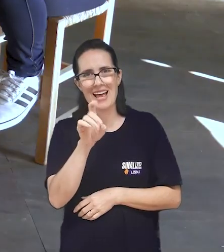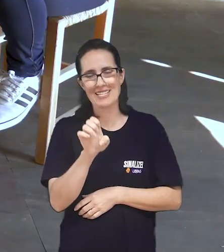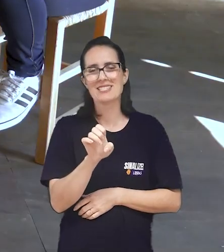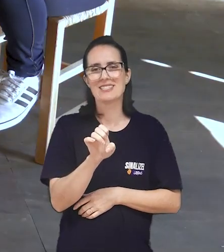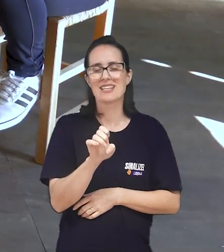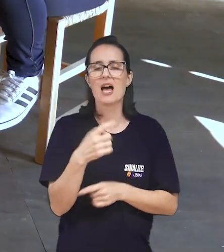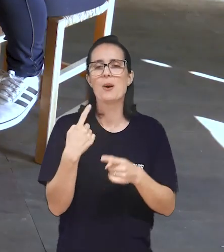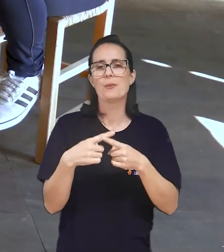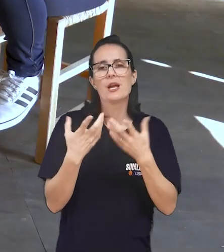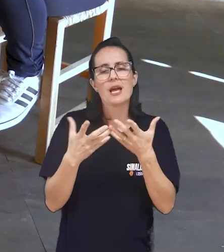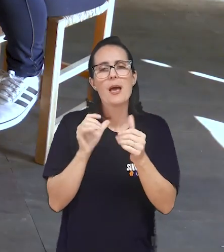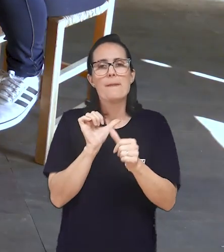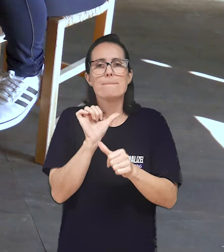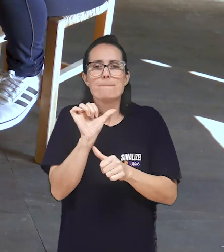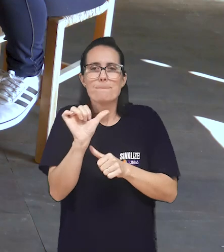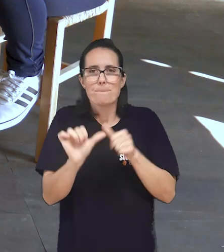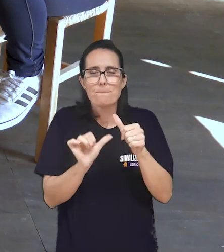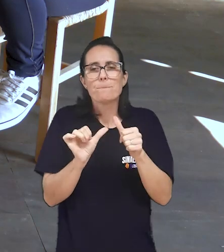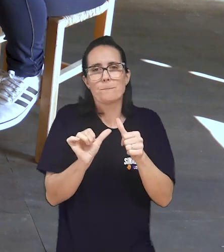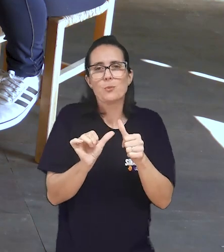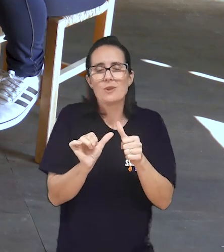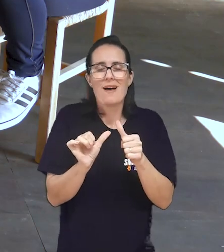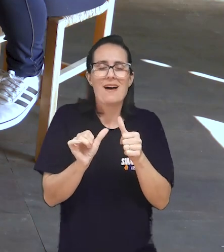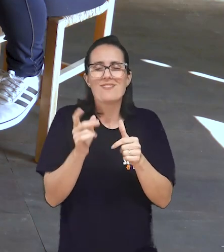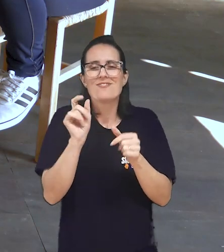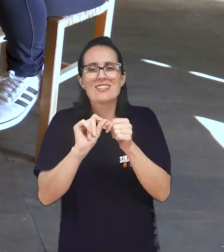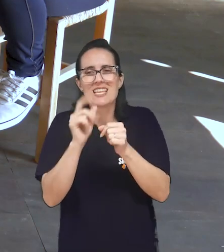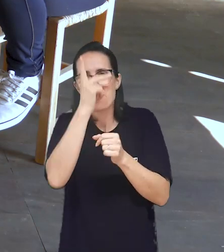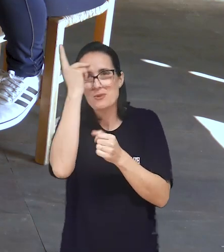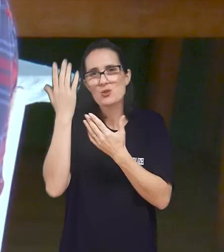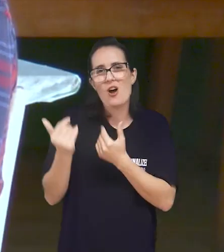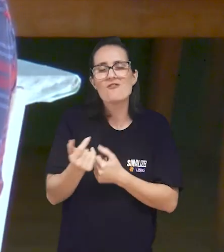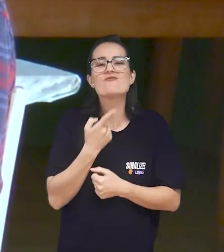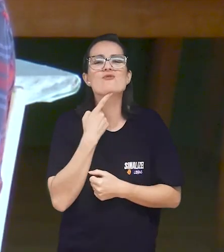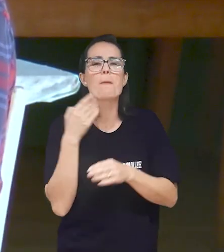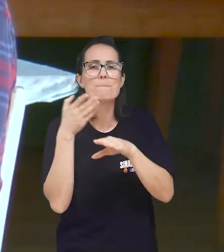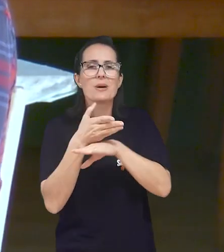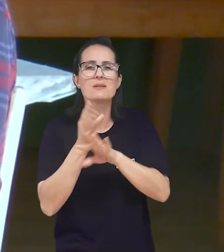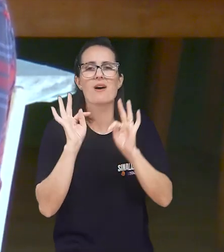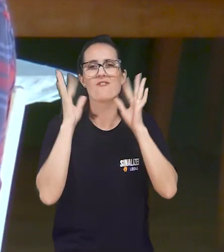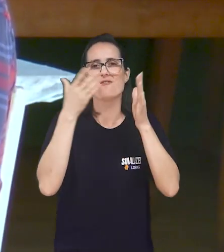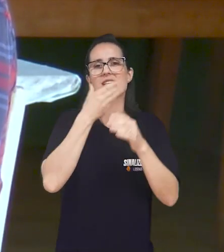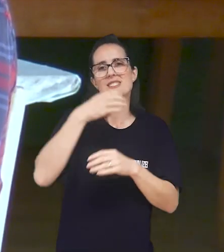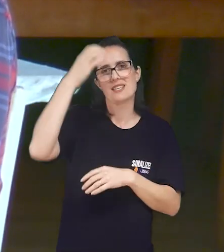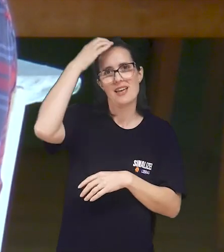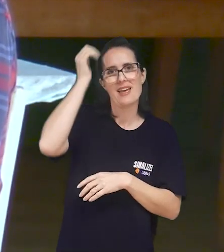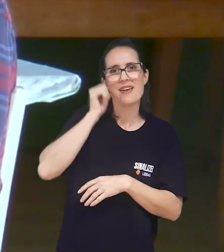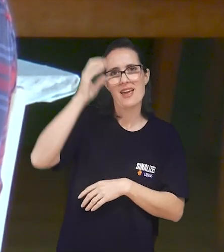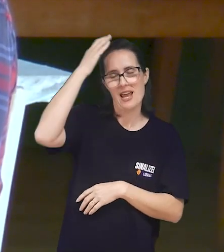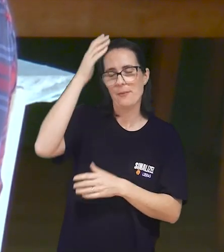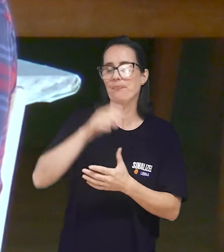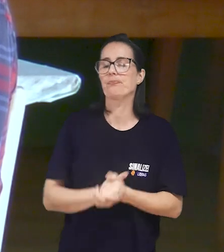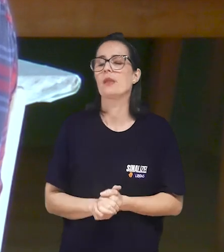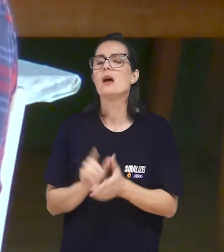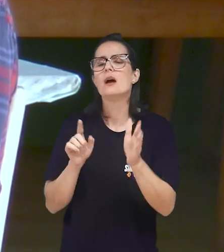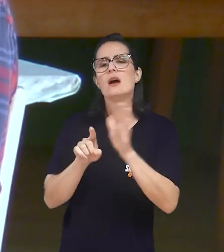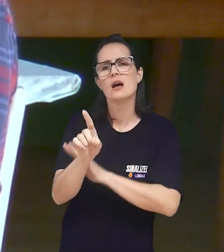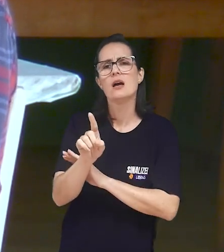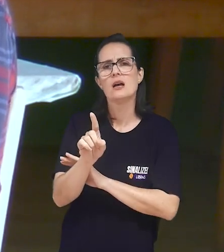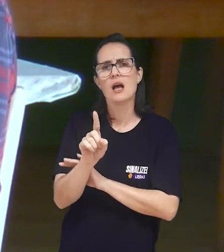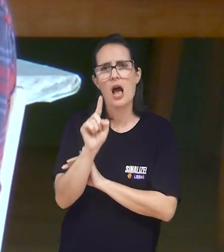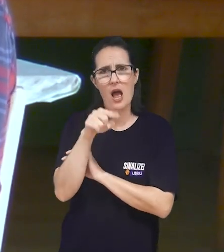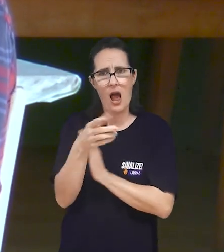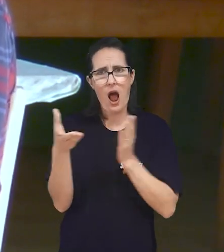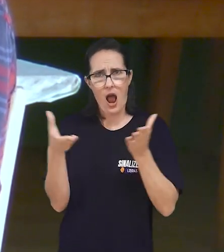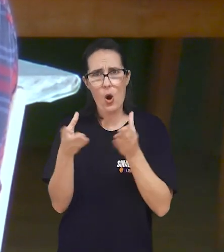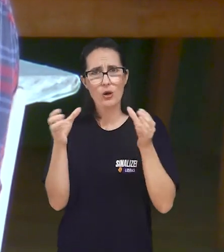estar mudando esse rei e rainha também na participação das festas de rei e rainha. Dirceu, a sociedade ela foi incluída na lei de